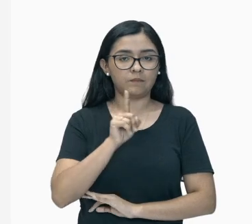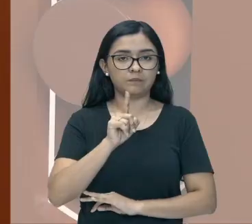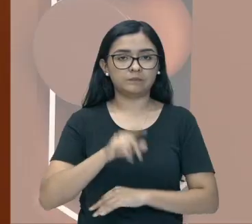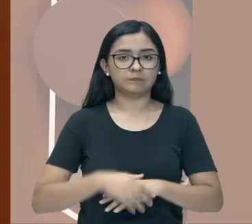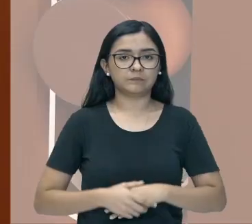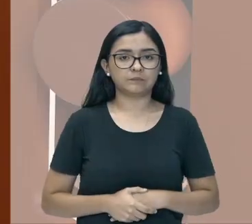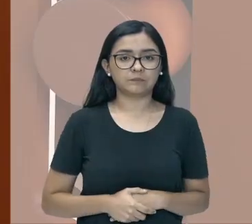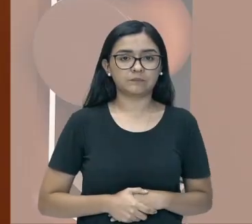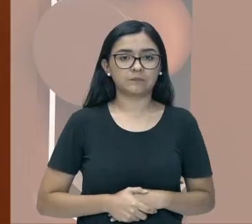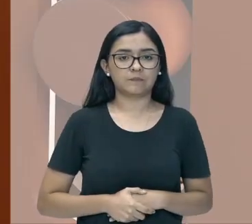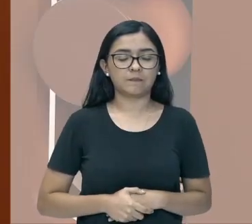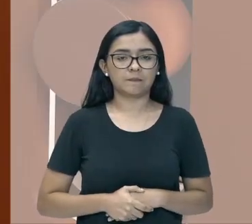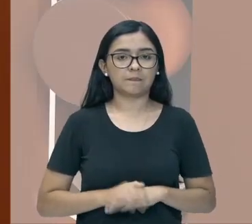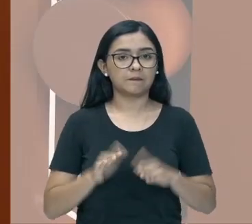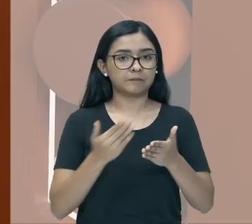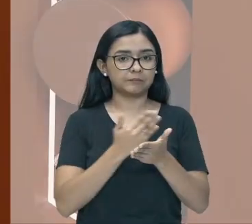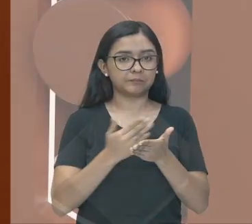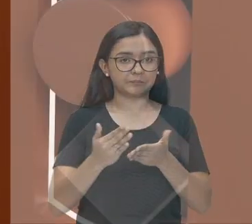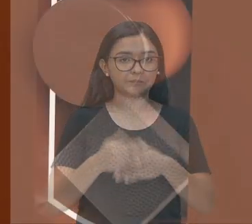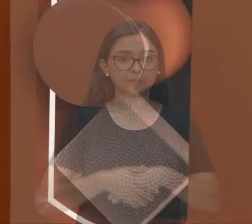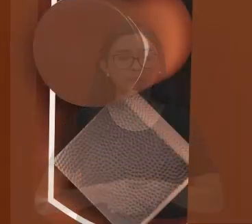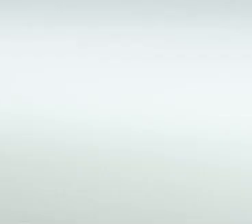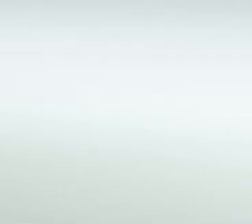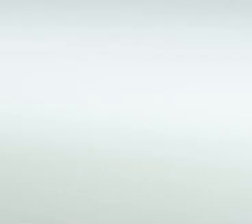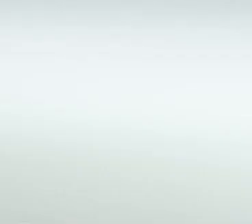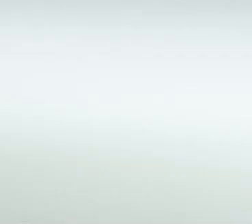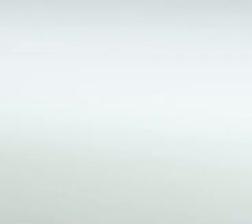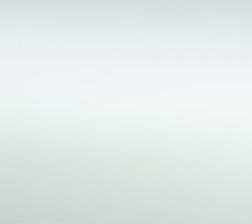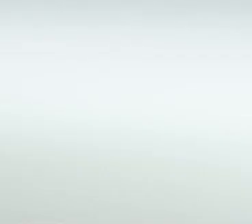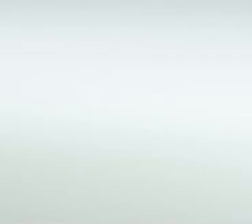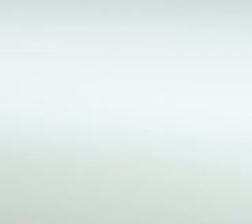Unidos. Vamos lá?